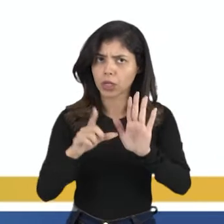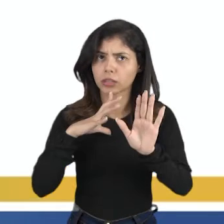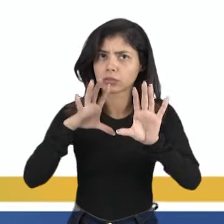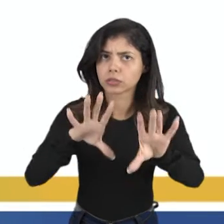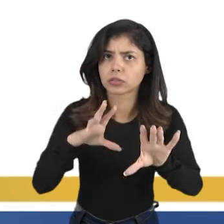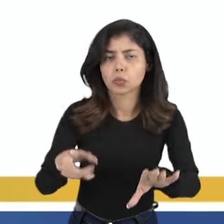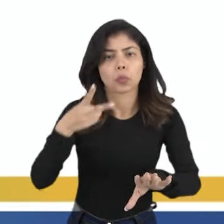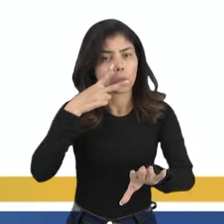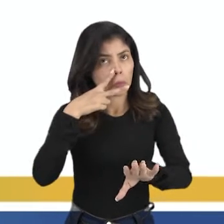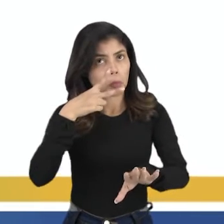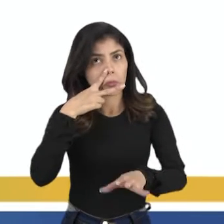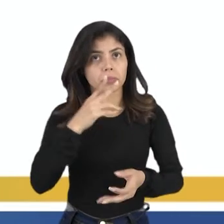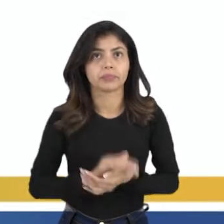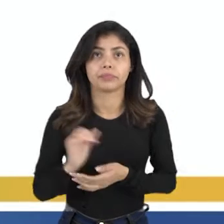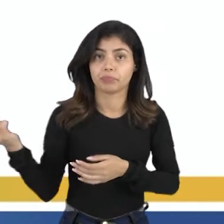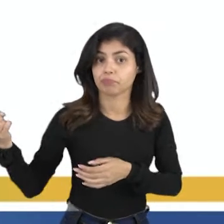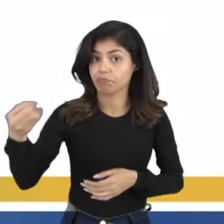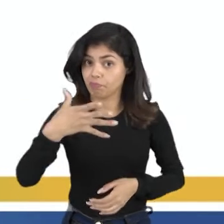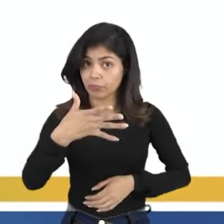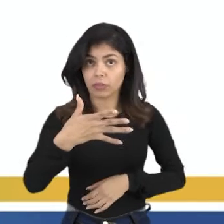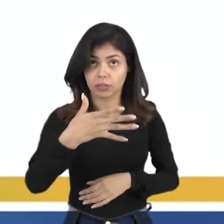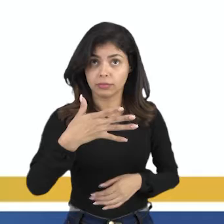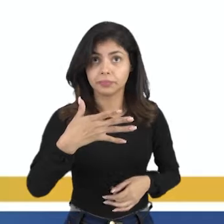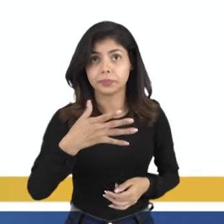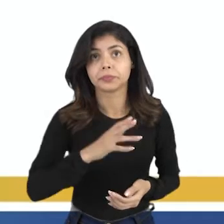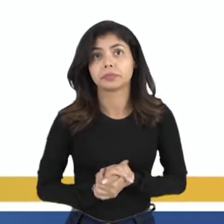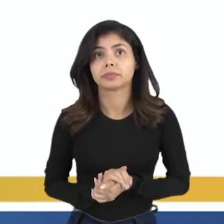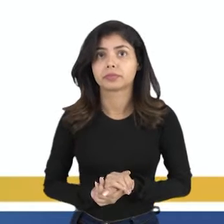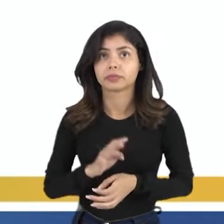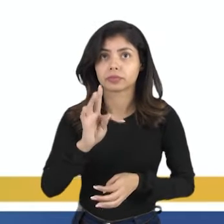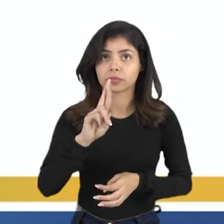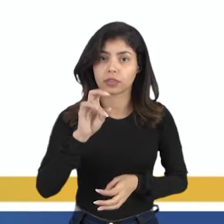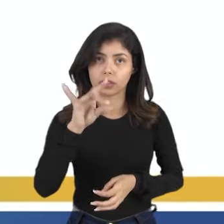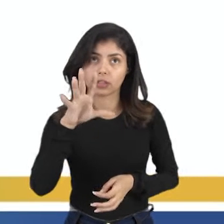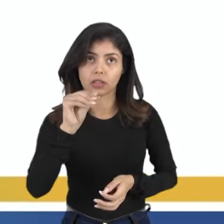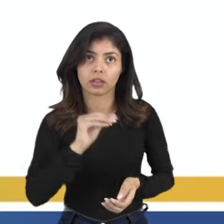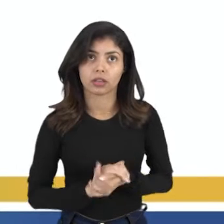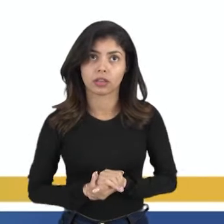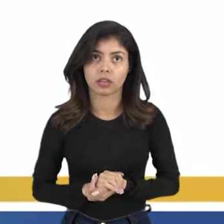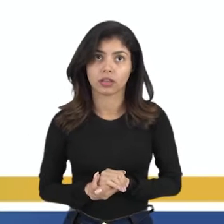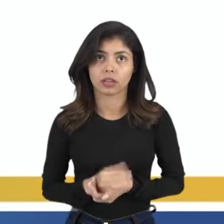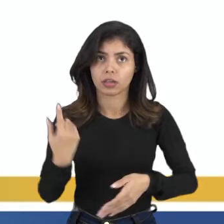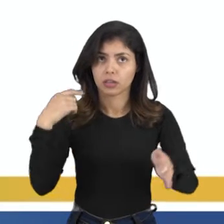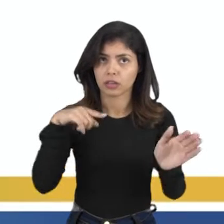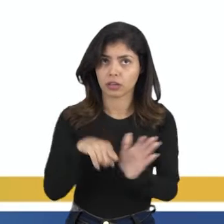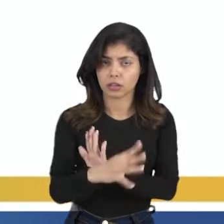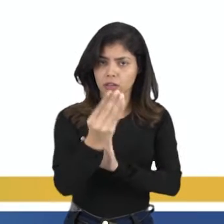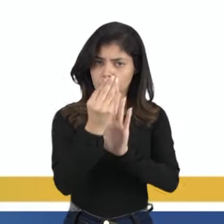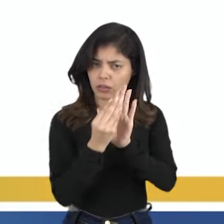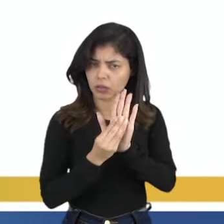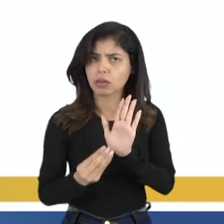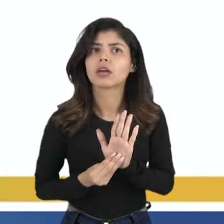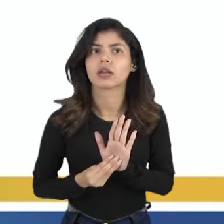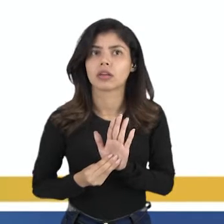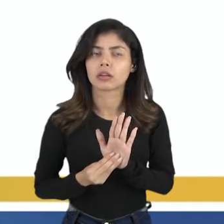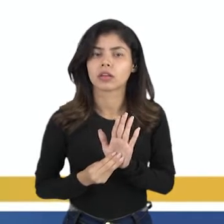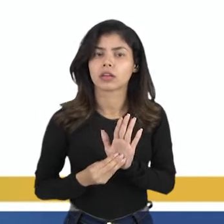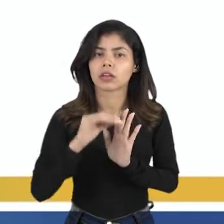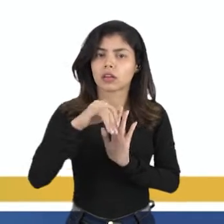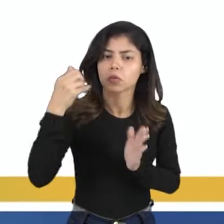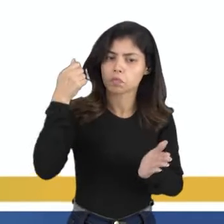assim, observem, novas formas de atuação estética ao questionar os